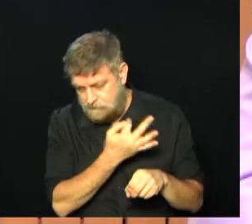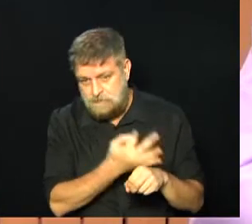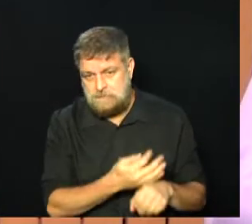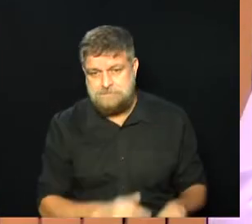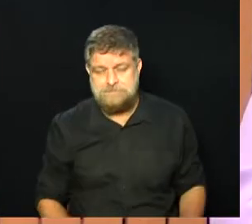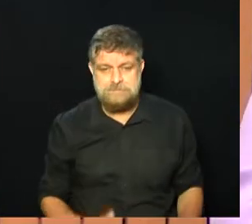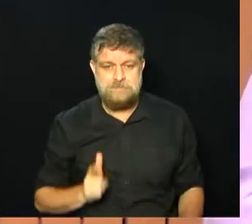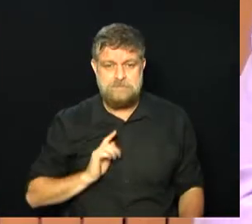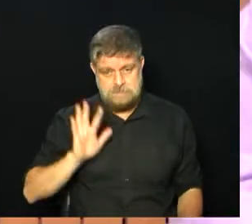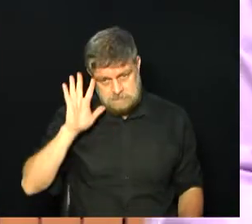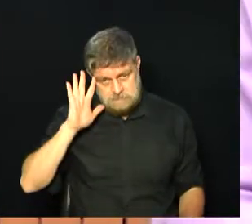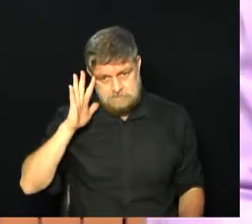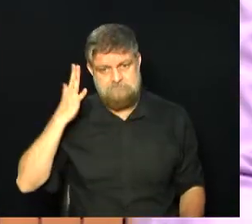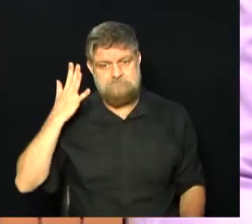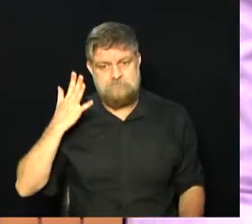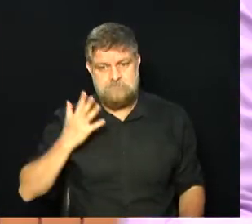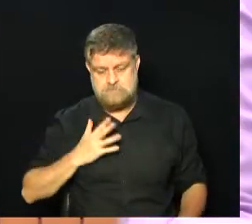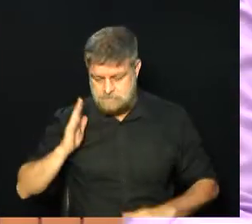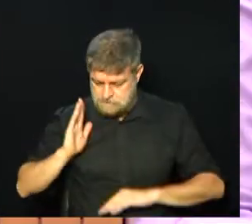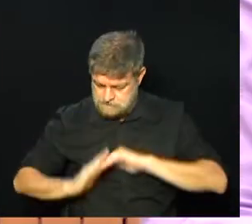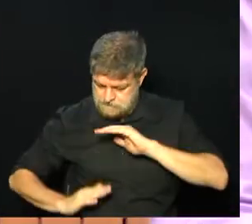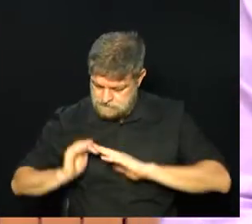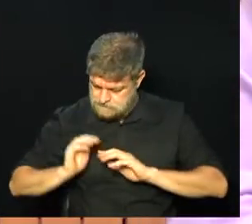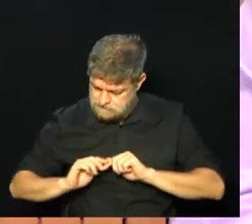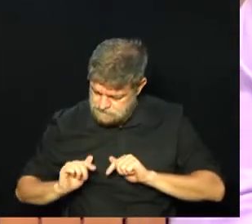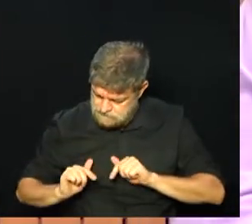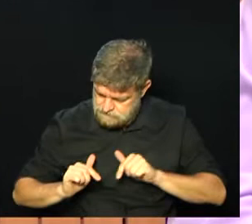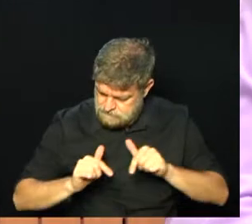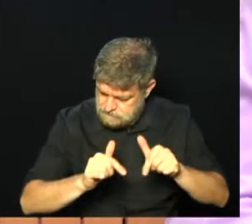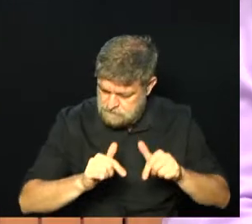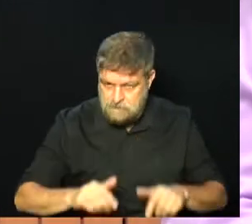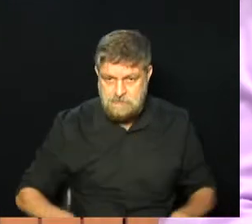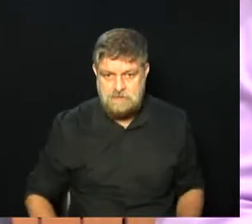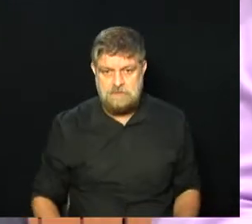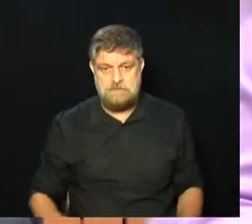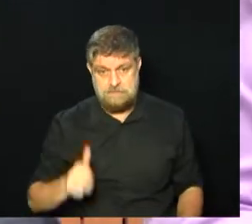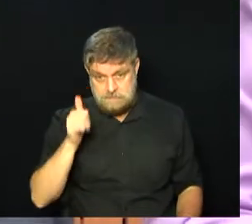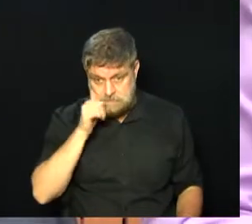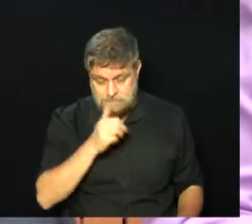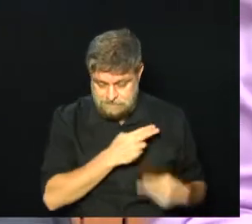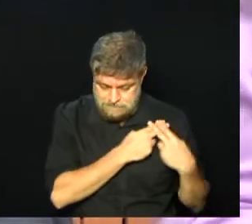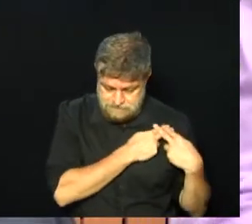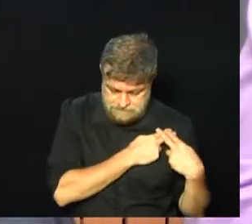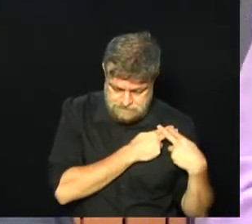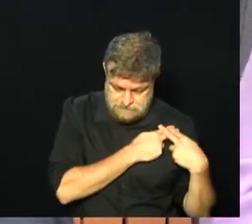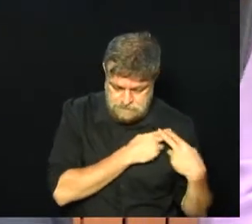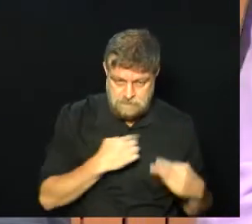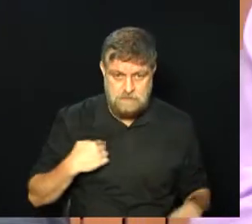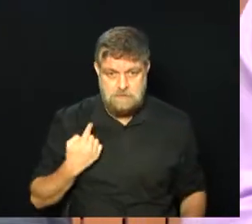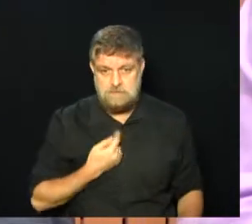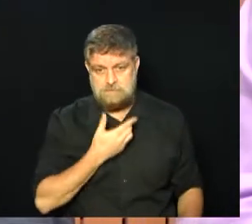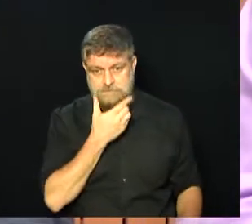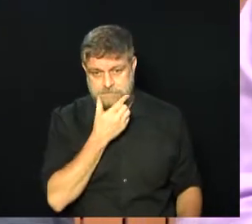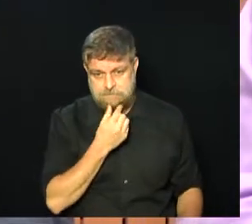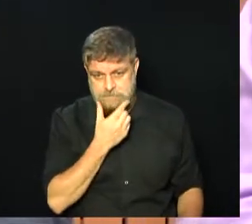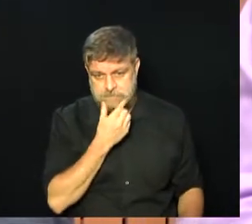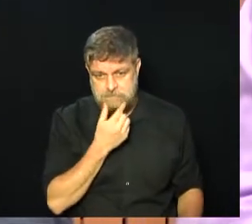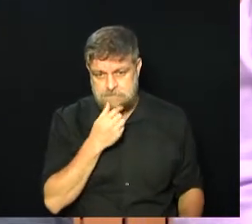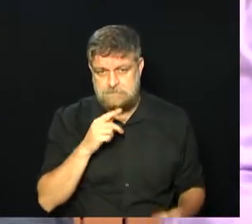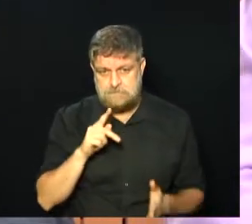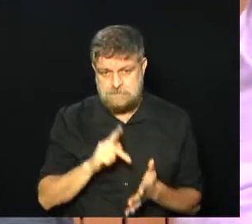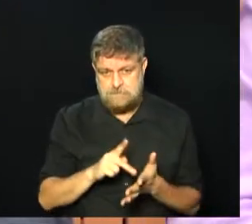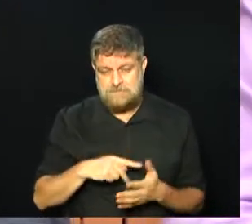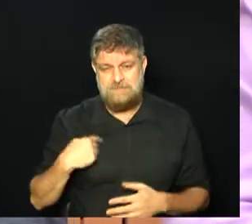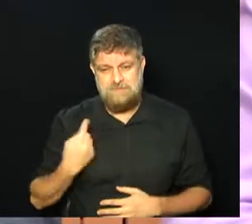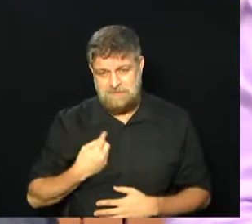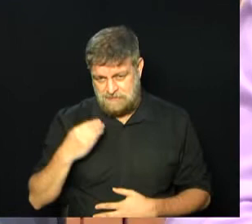toma as iniciativas, o peso de tudo cai sobre os seus ombros. Nós, homens, realmente nós somos mais